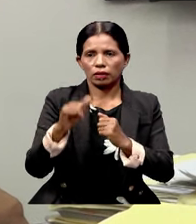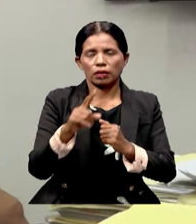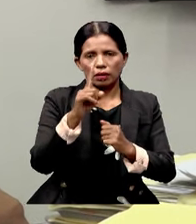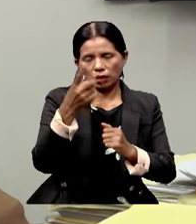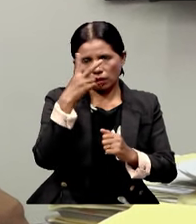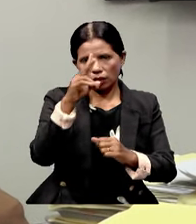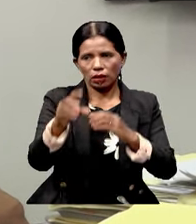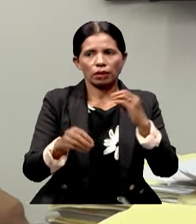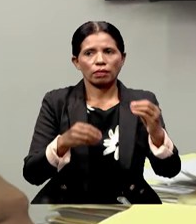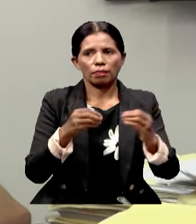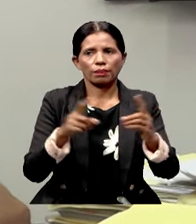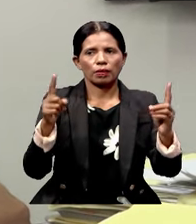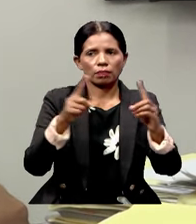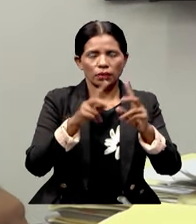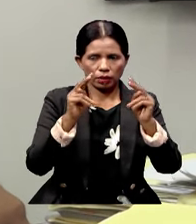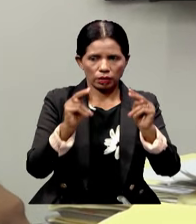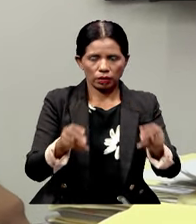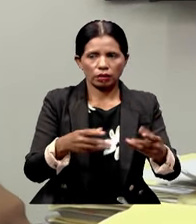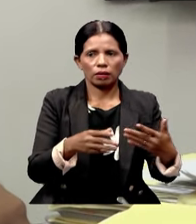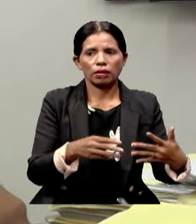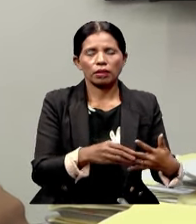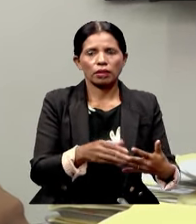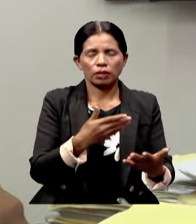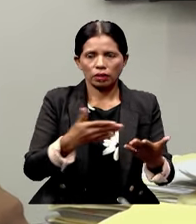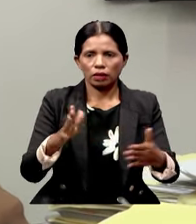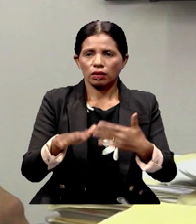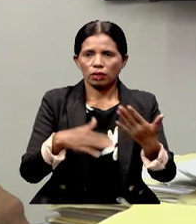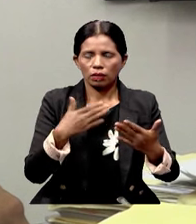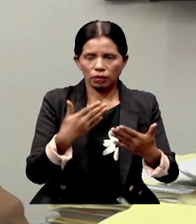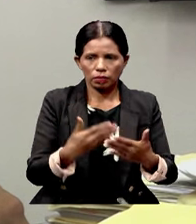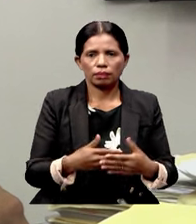controlo by necessidade básico material construção está